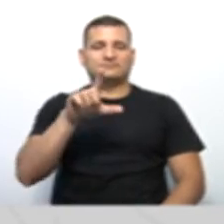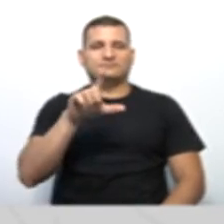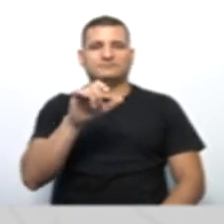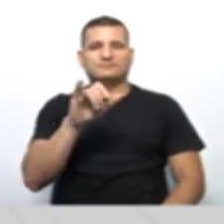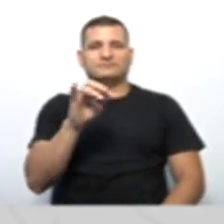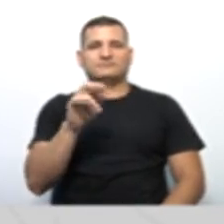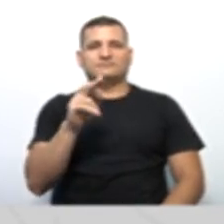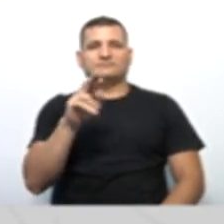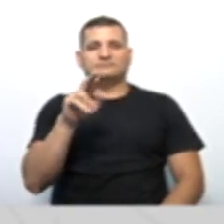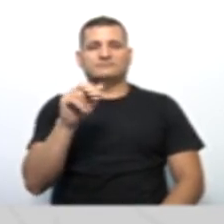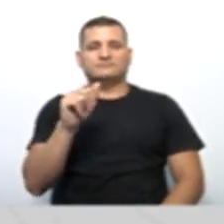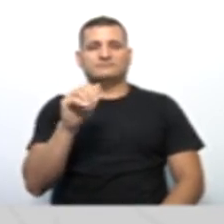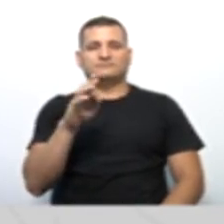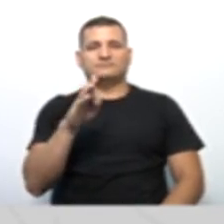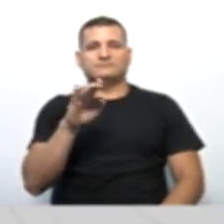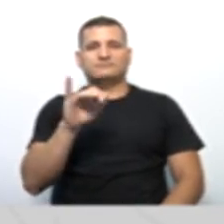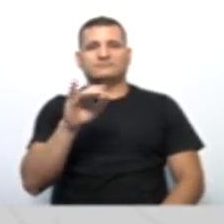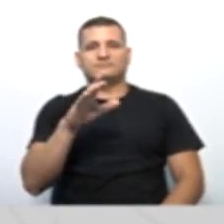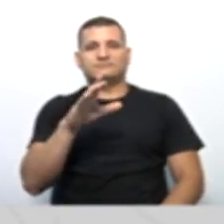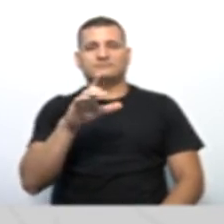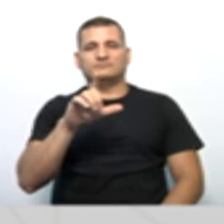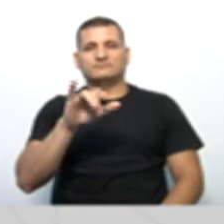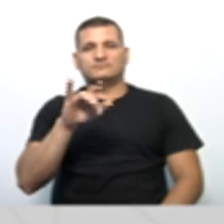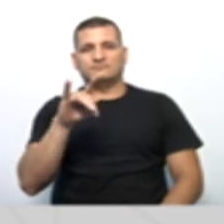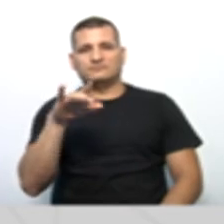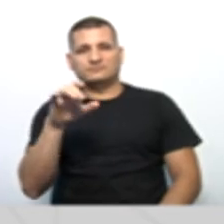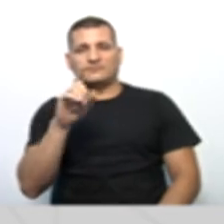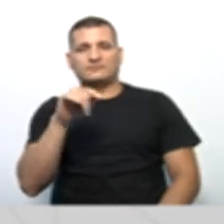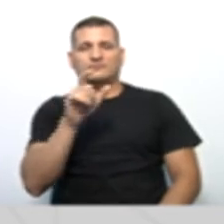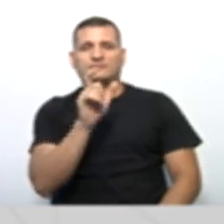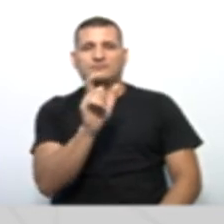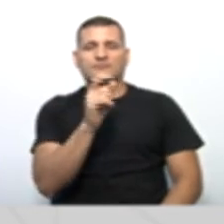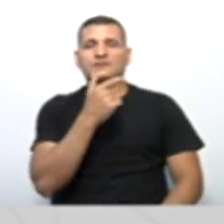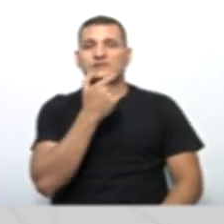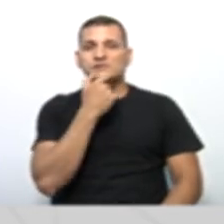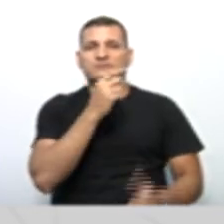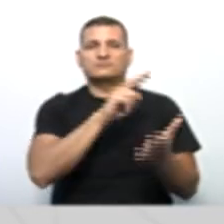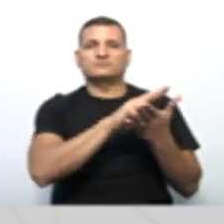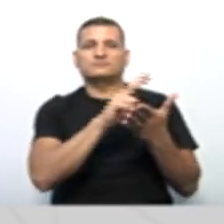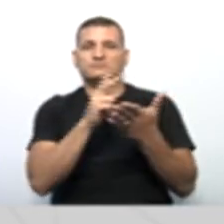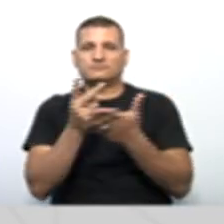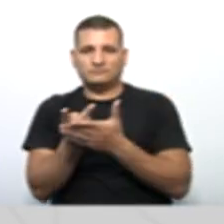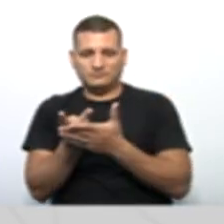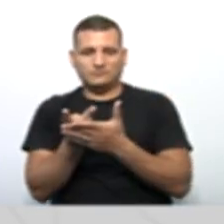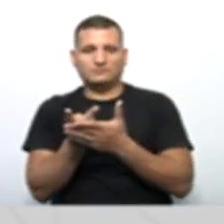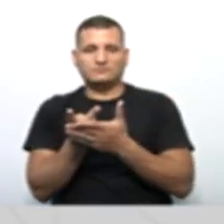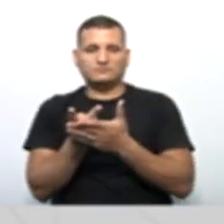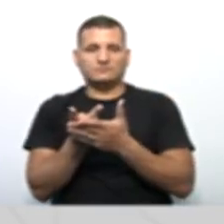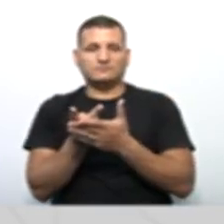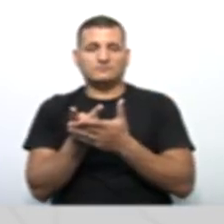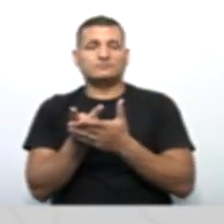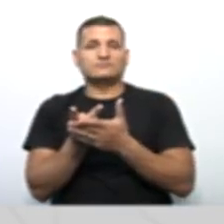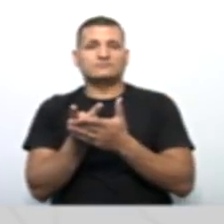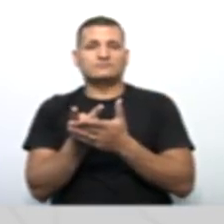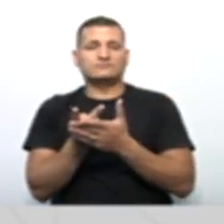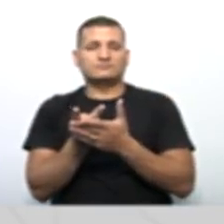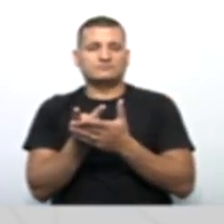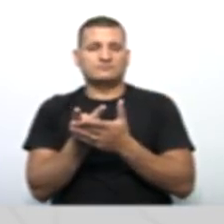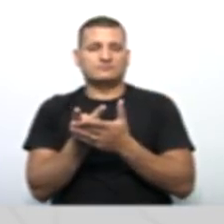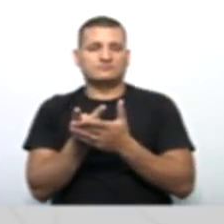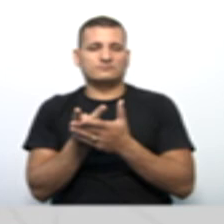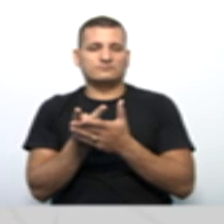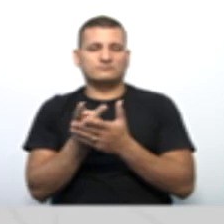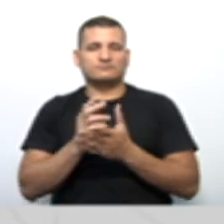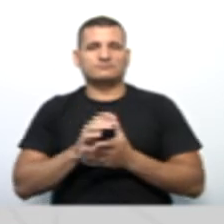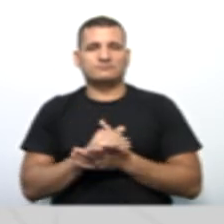traduzidas do inglês e aí pode a gente não tem uma face uma comparação muito próximo ele se coloca